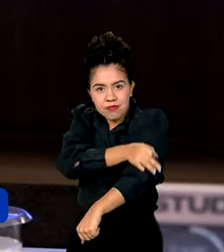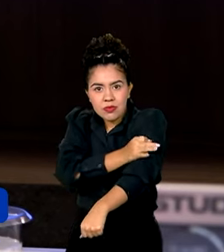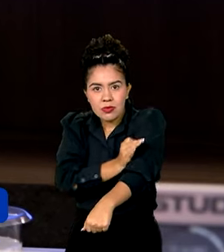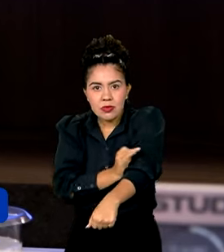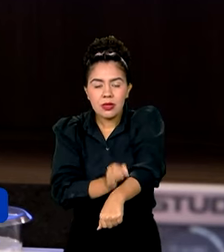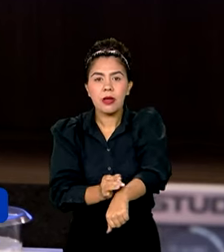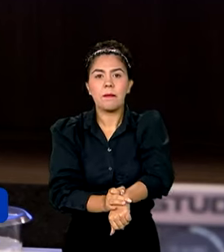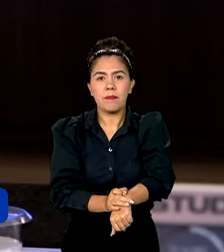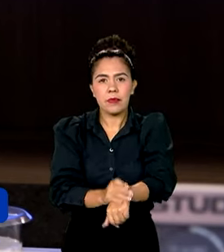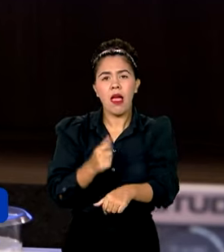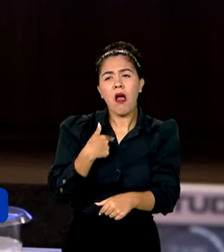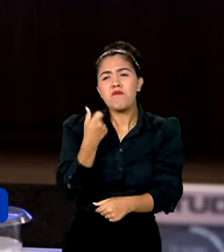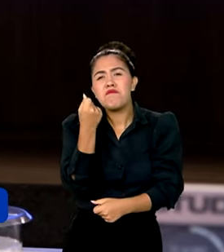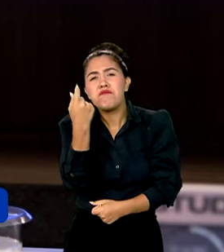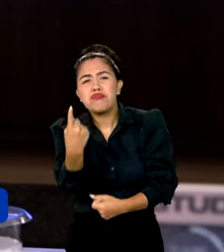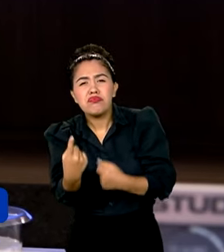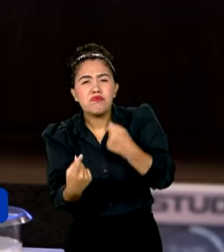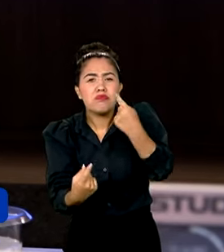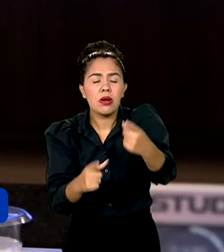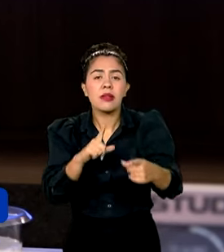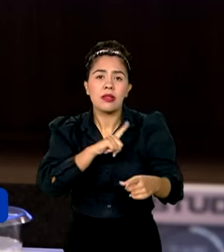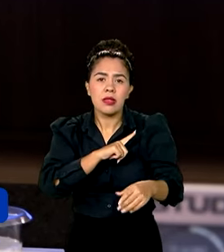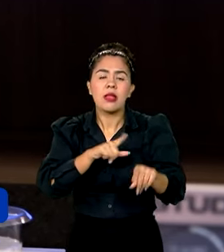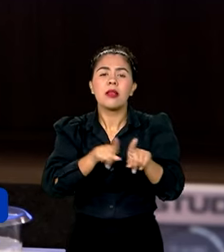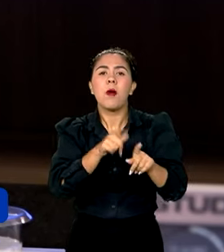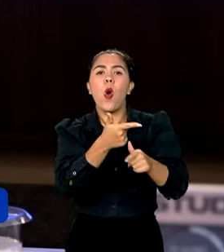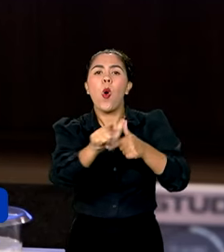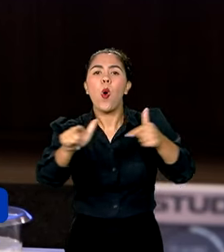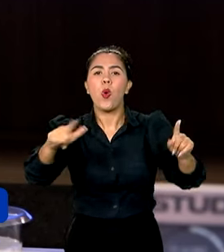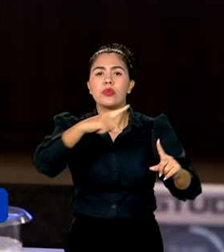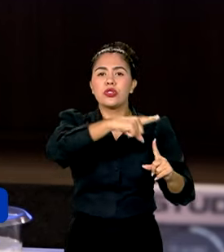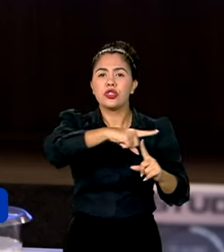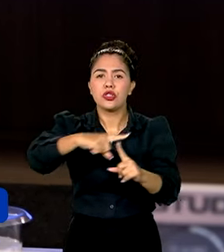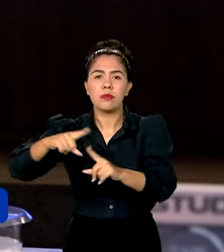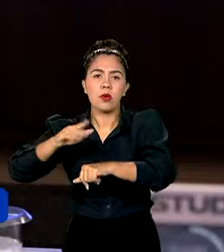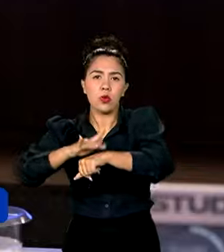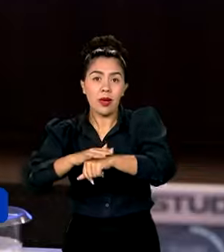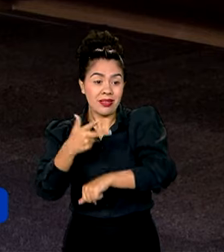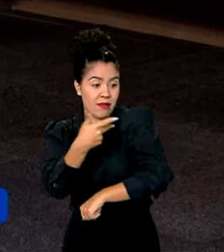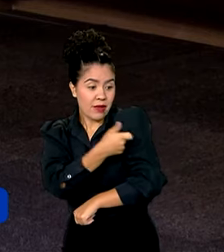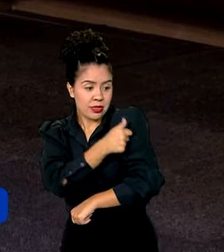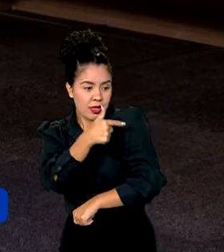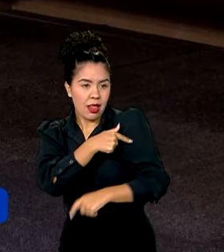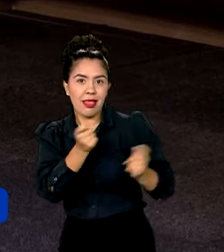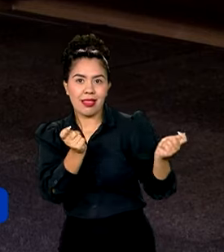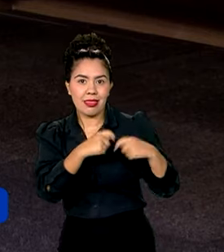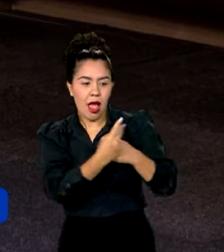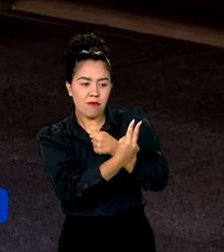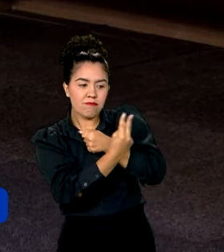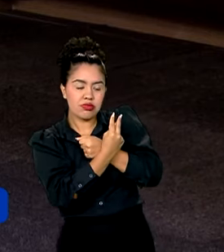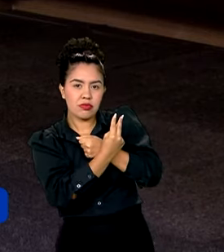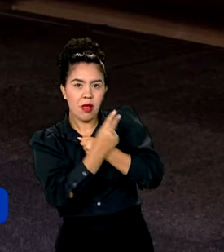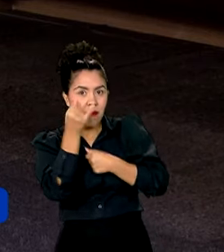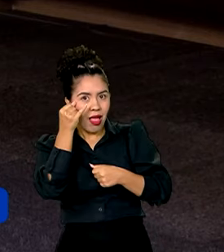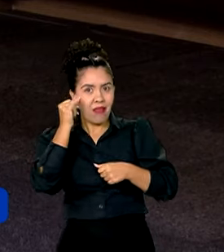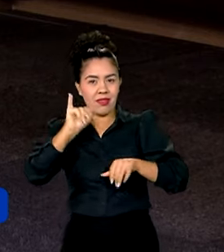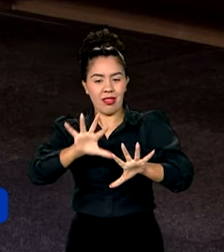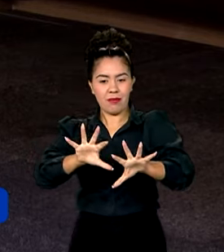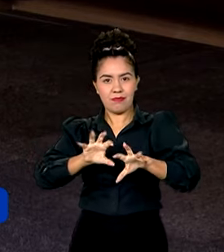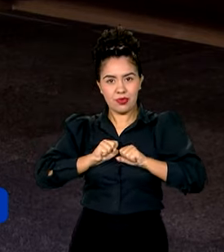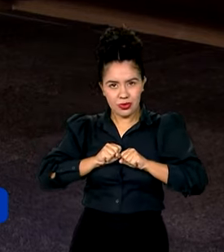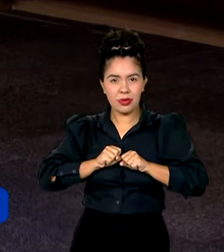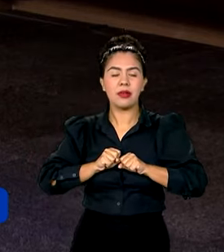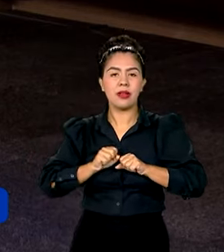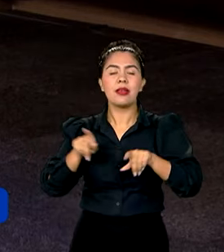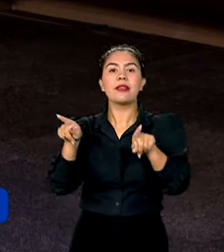sarampo e várias outras doenças que a vacina pode prevenir Então como o próprio caso da covid-19